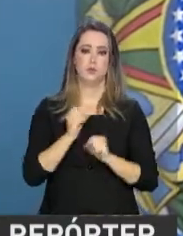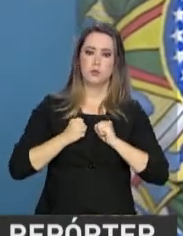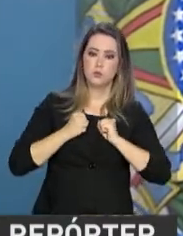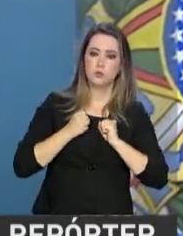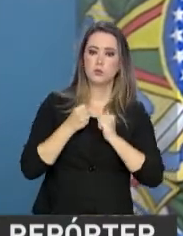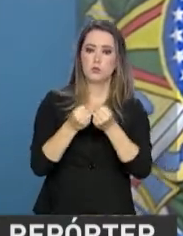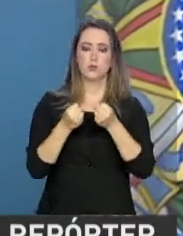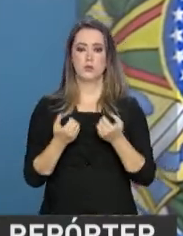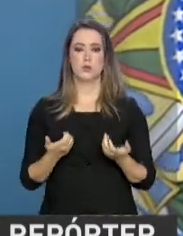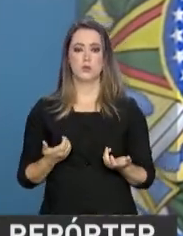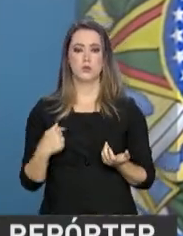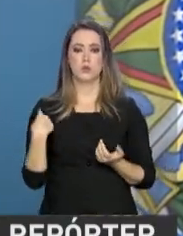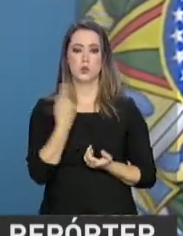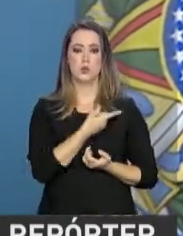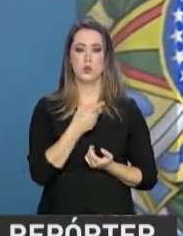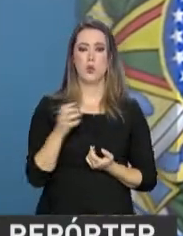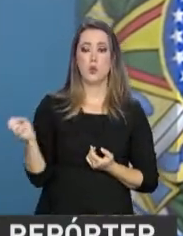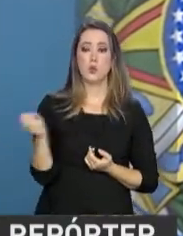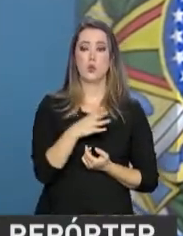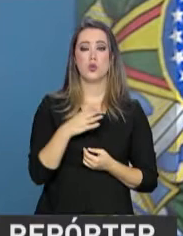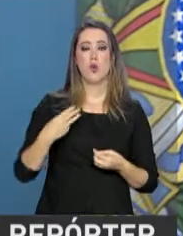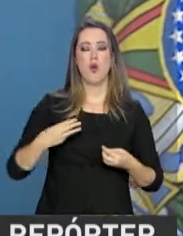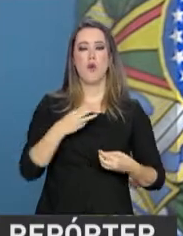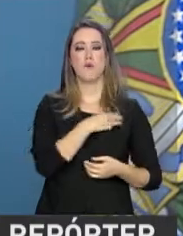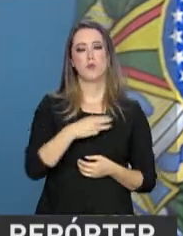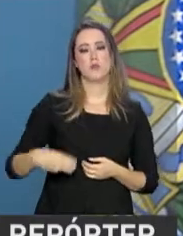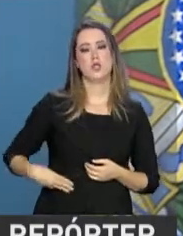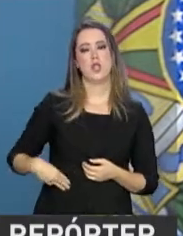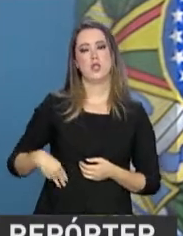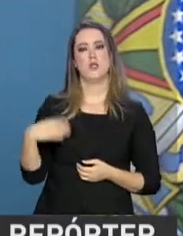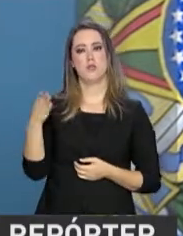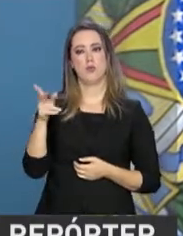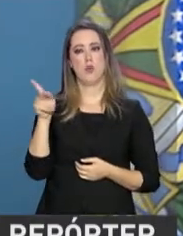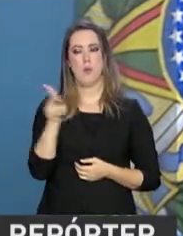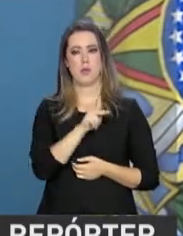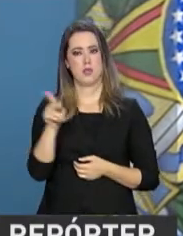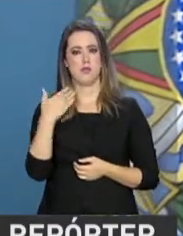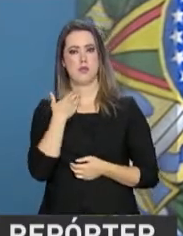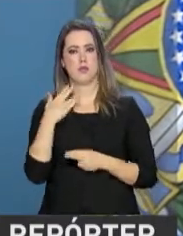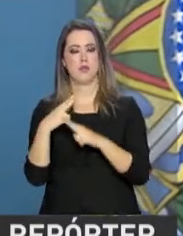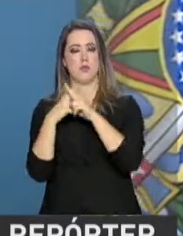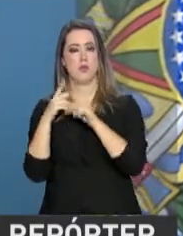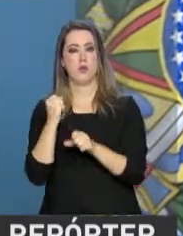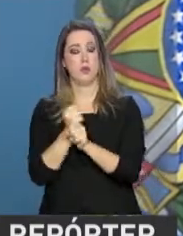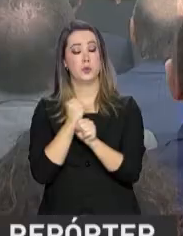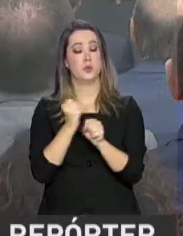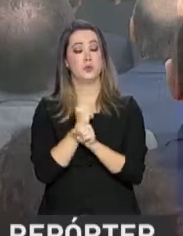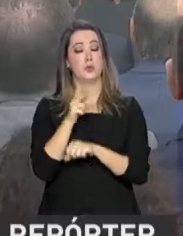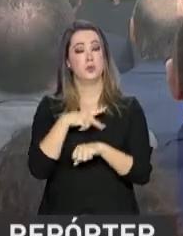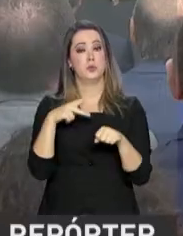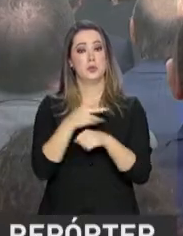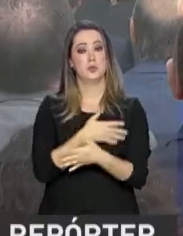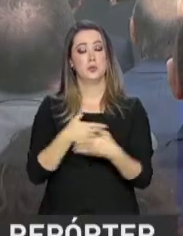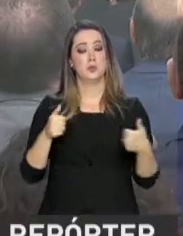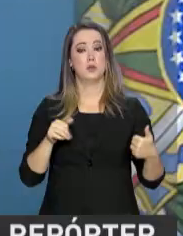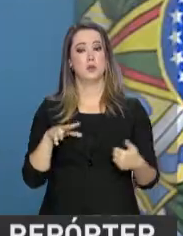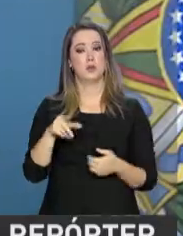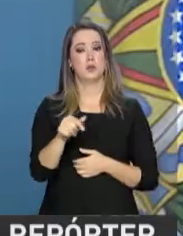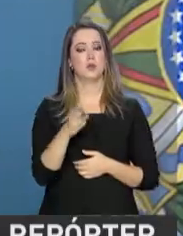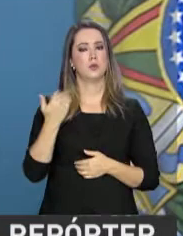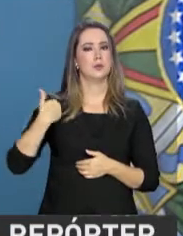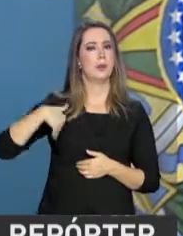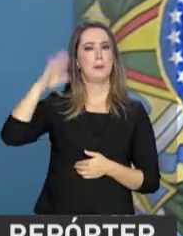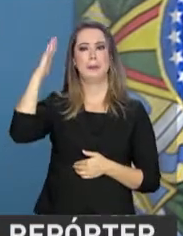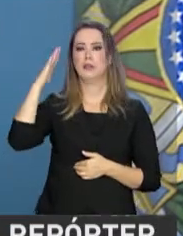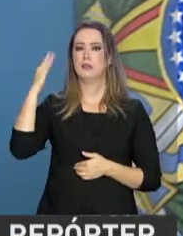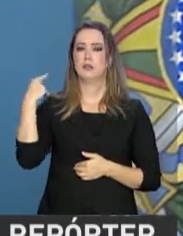energia, com os novos ministros, presidente da Caixa agora, para construir um país melhor para todos. Acima de